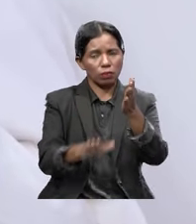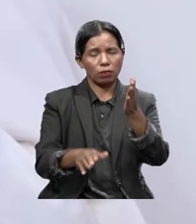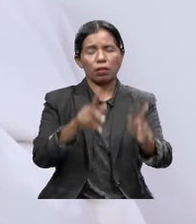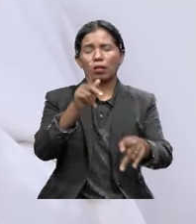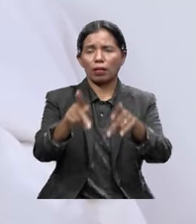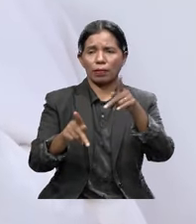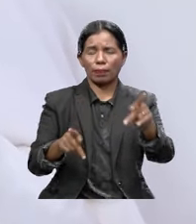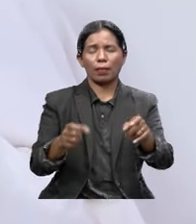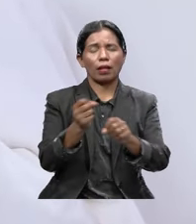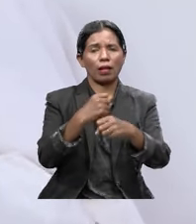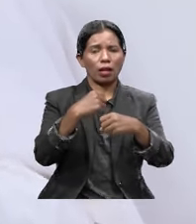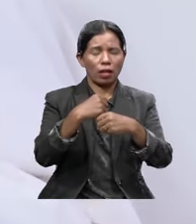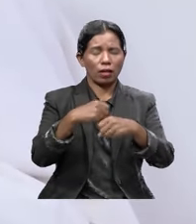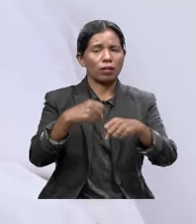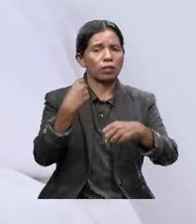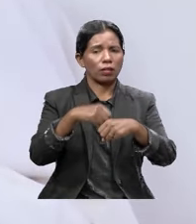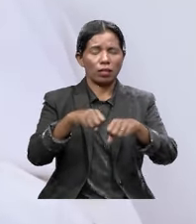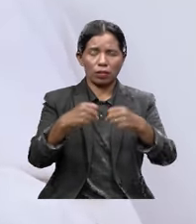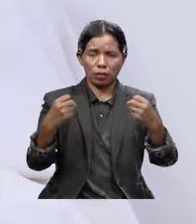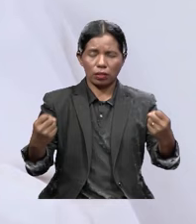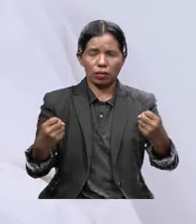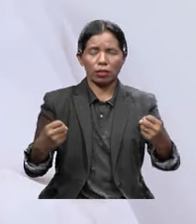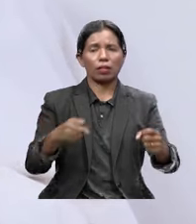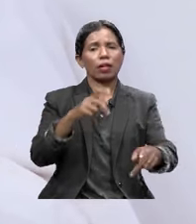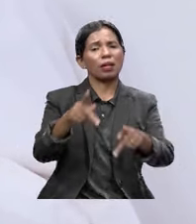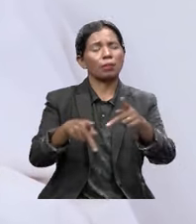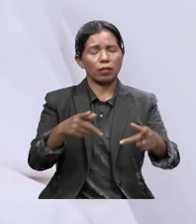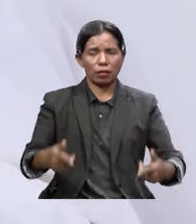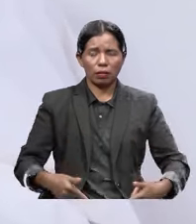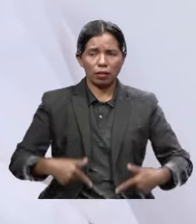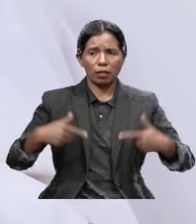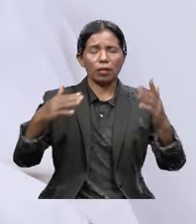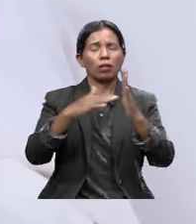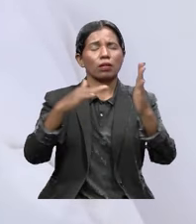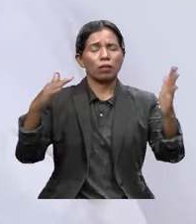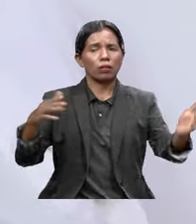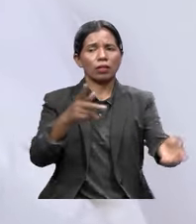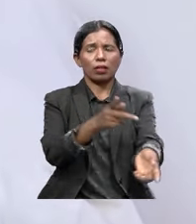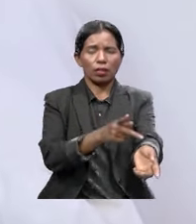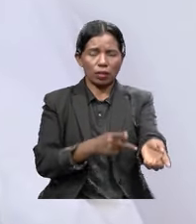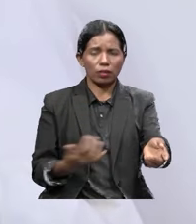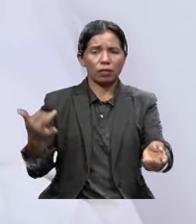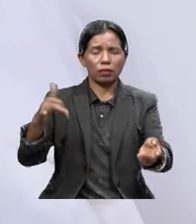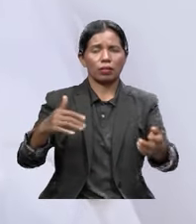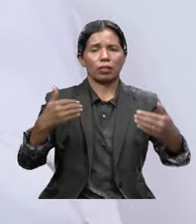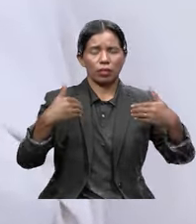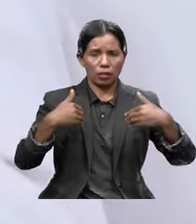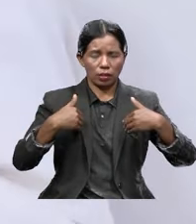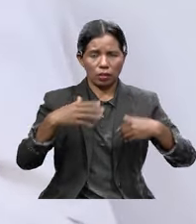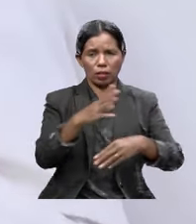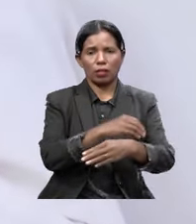Halo creu, cató estraga ema nemores, contra canexira nebe, ramoso,